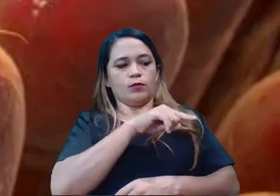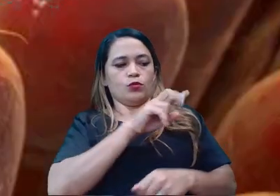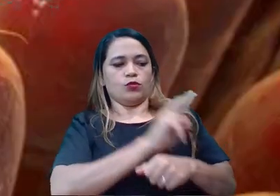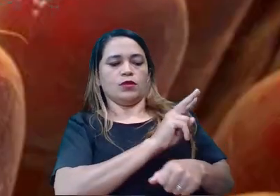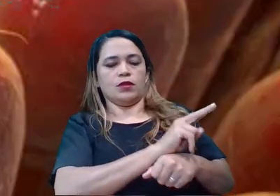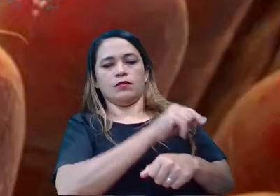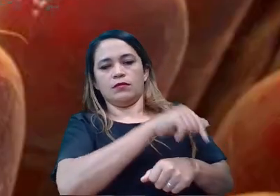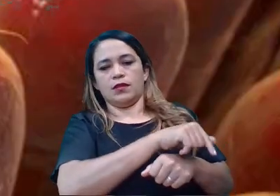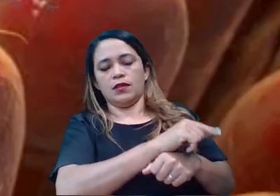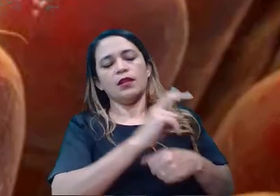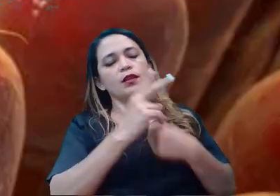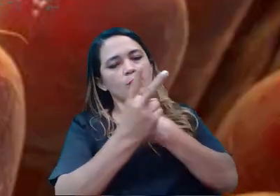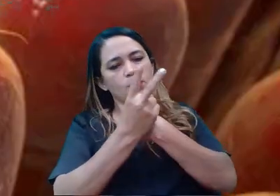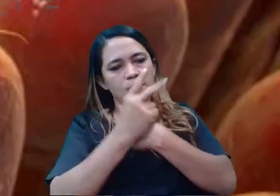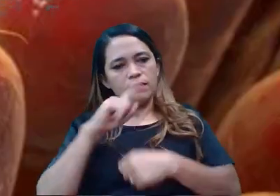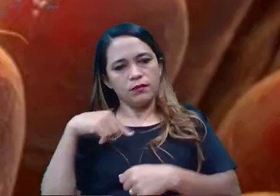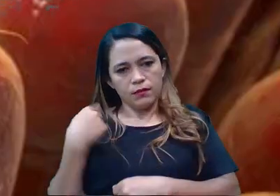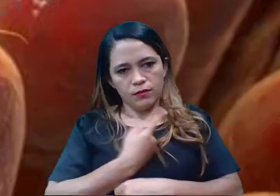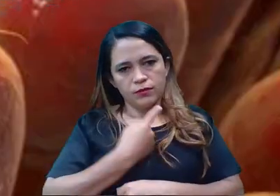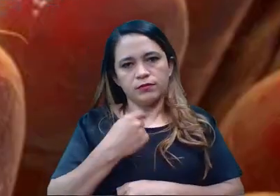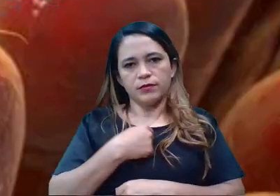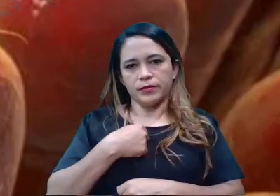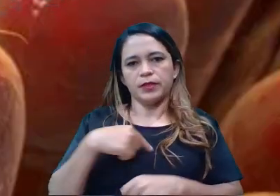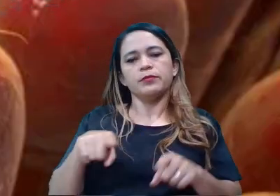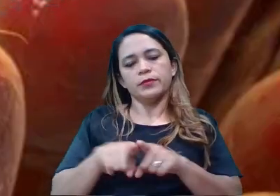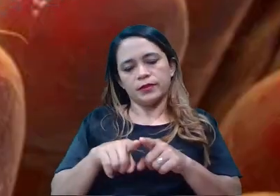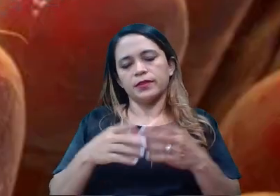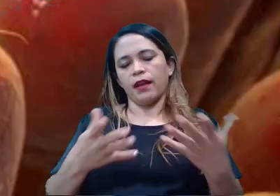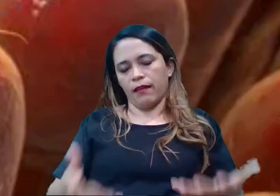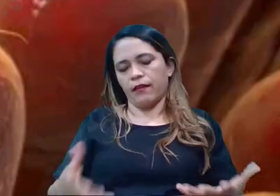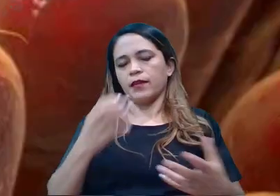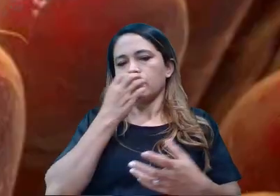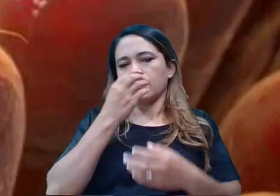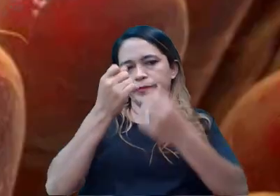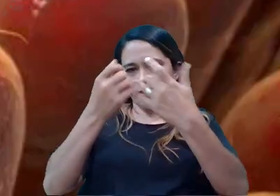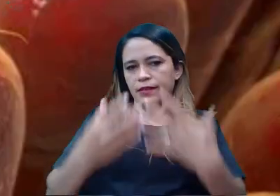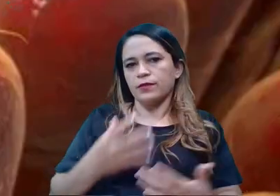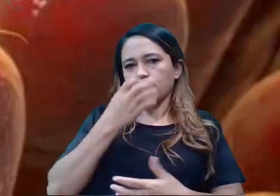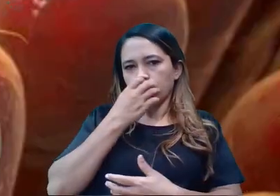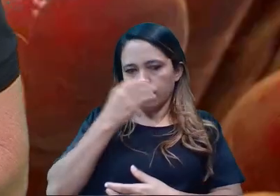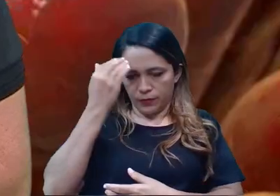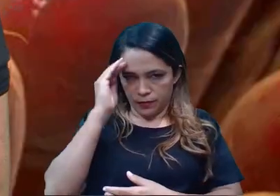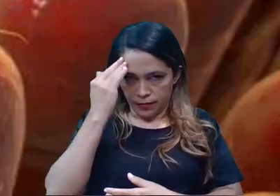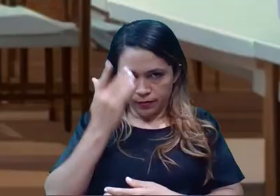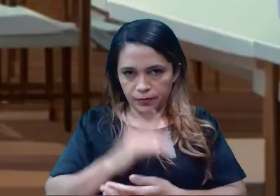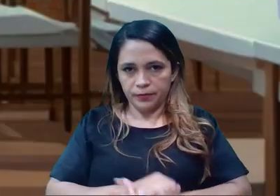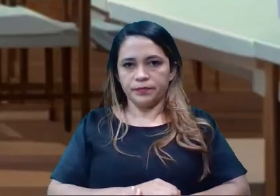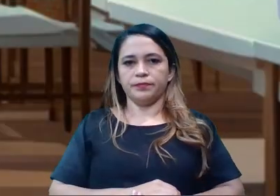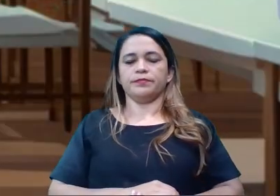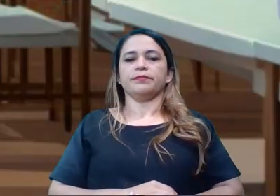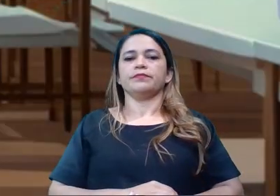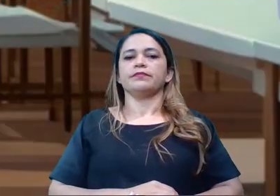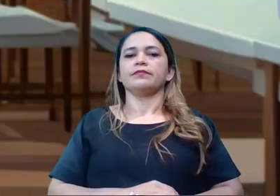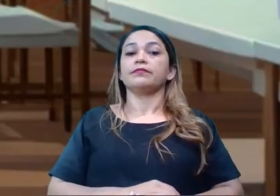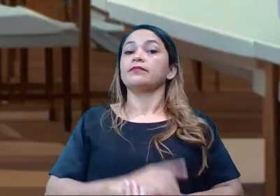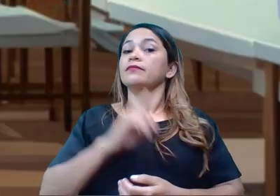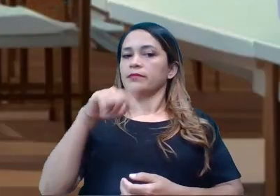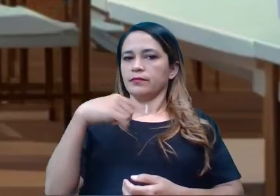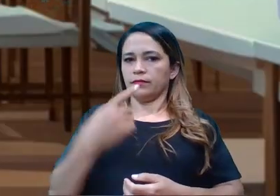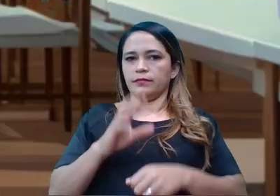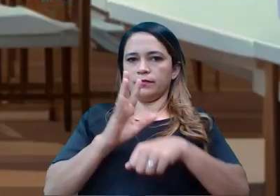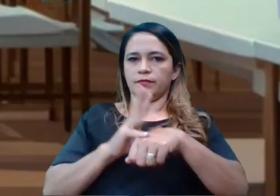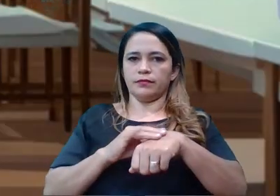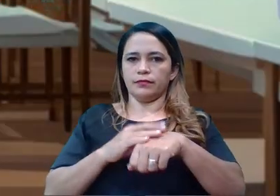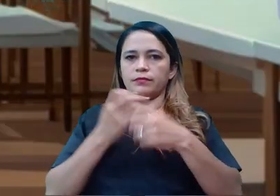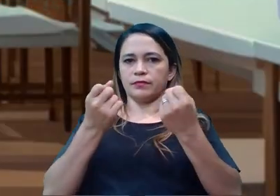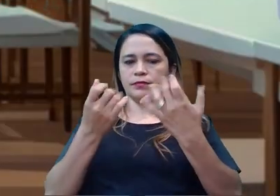A gente também, tá ok? Então é aí que entra o cachorro nessa história da leishmaniose. Tranquilo? Volta para cá. A próxima doença que nós